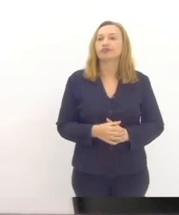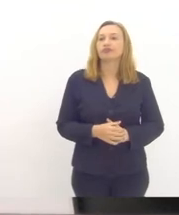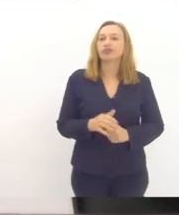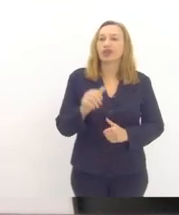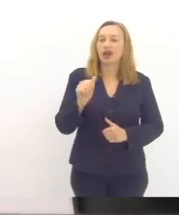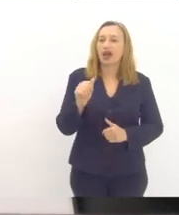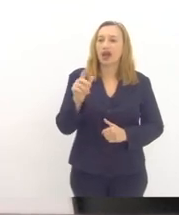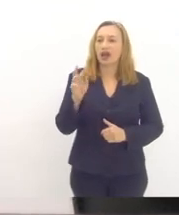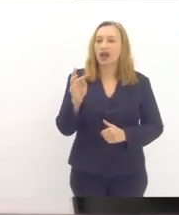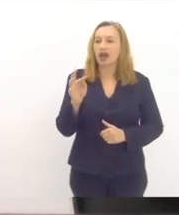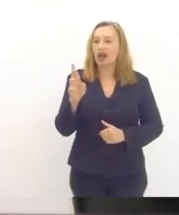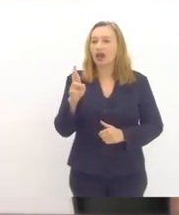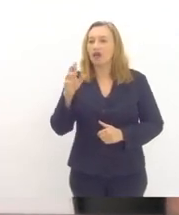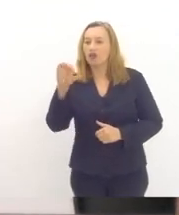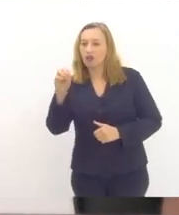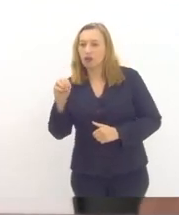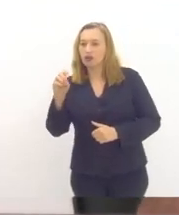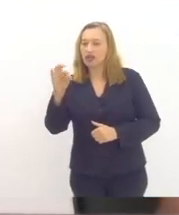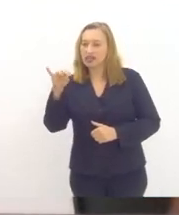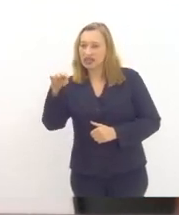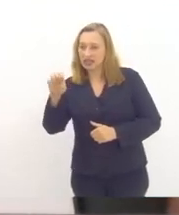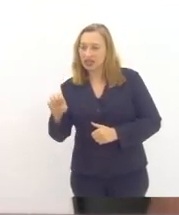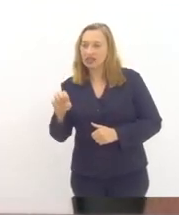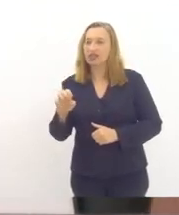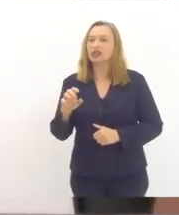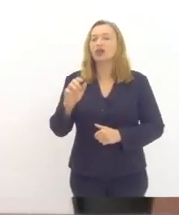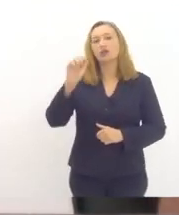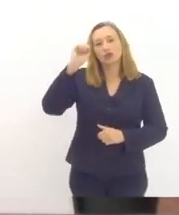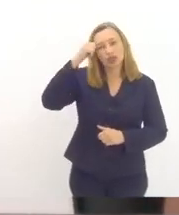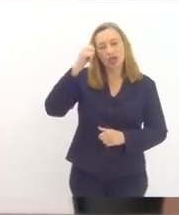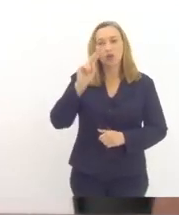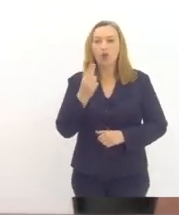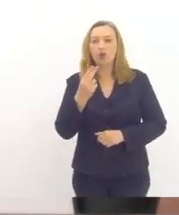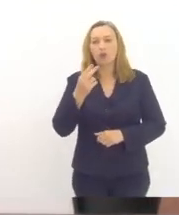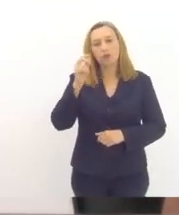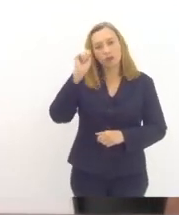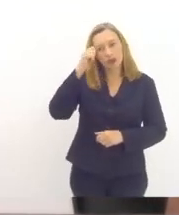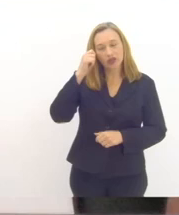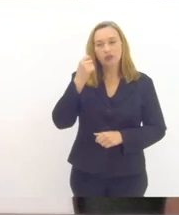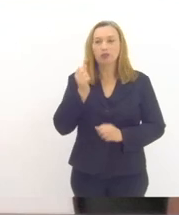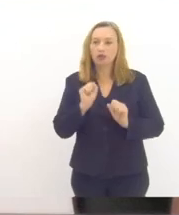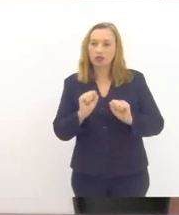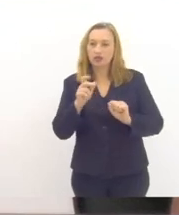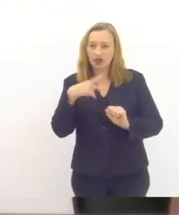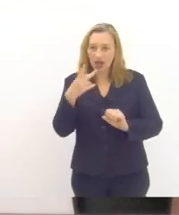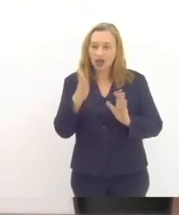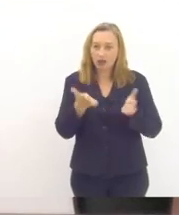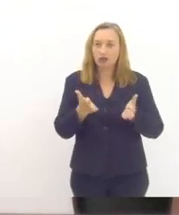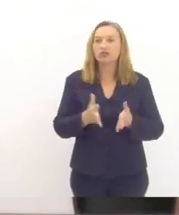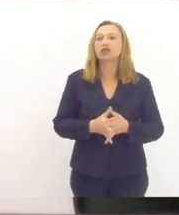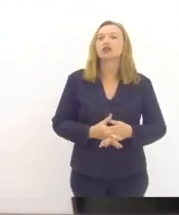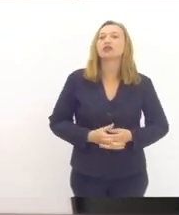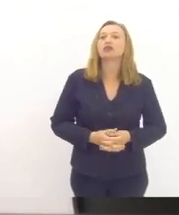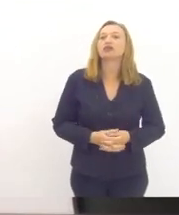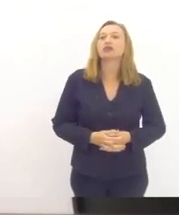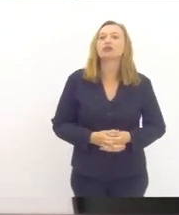afrodescendente, ou o negro, ou o preto, como podemos colocar, né, atualmente. E,